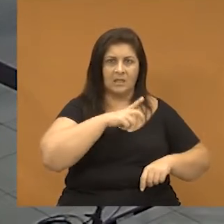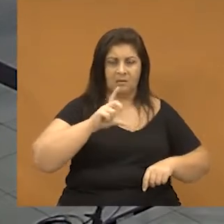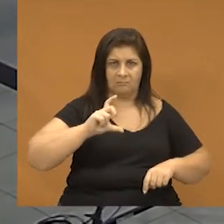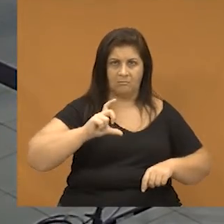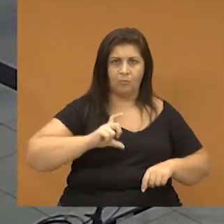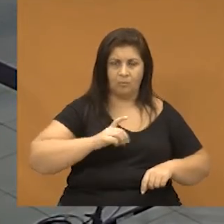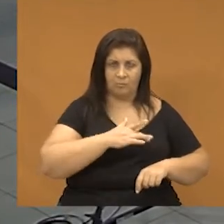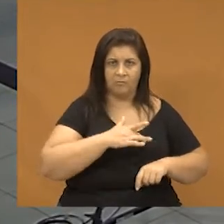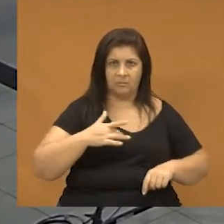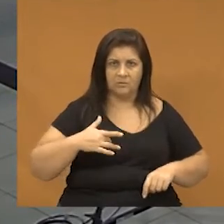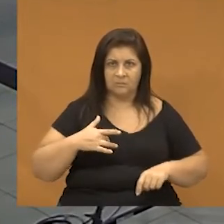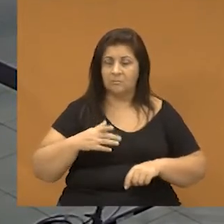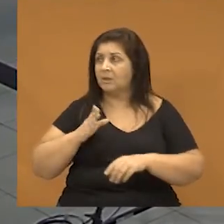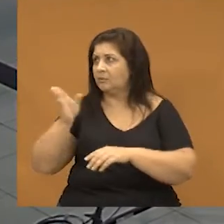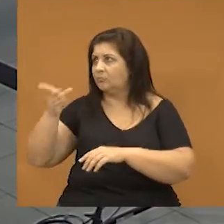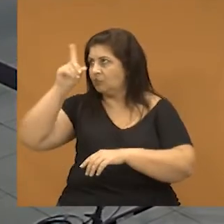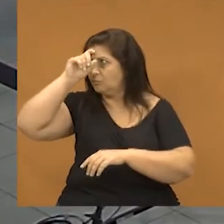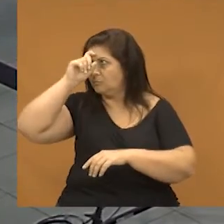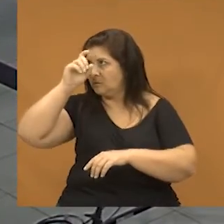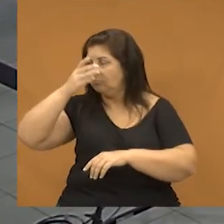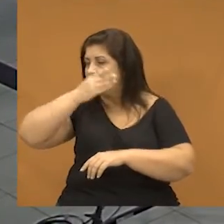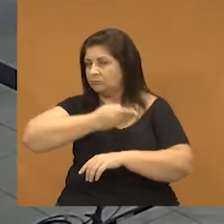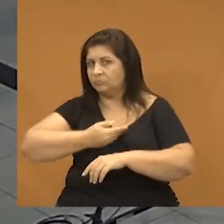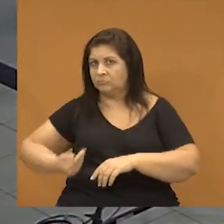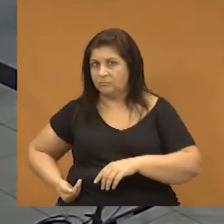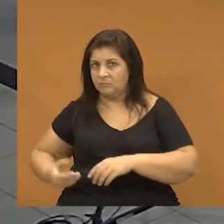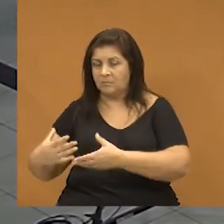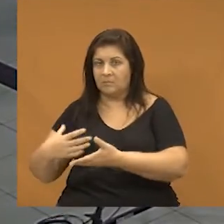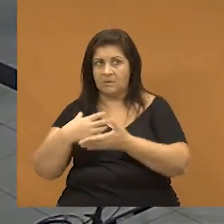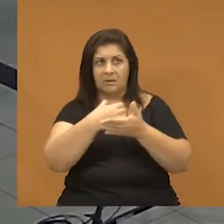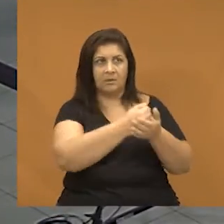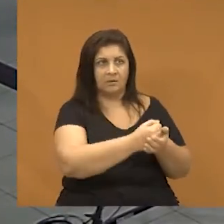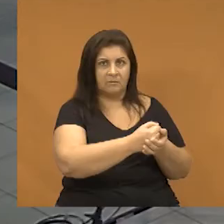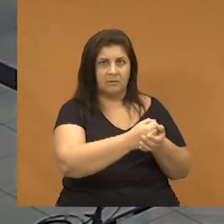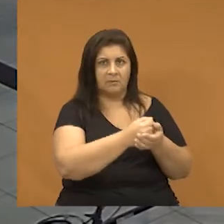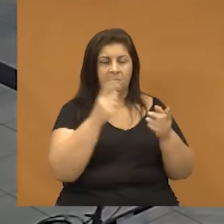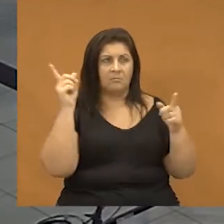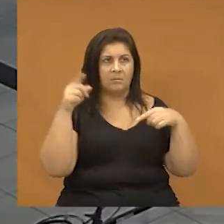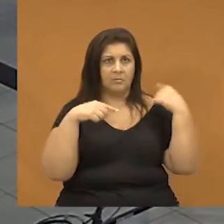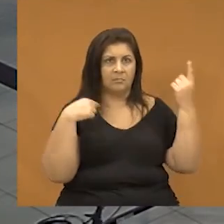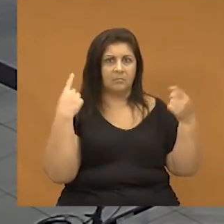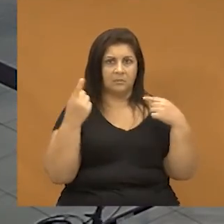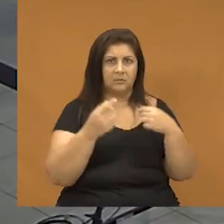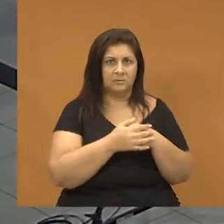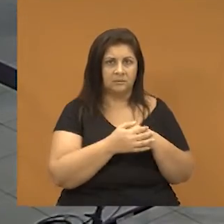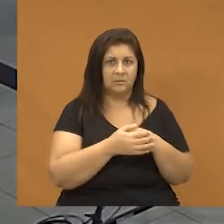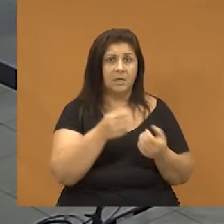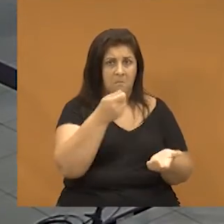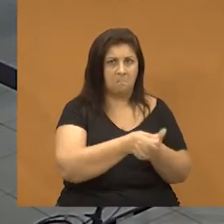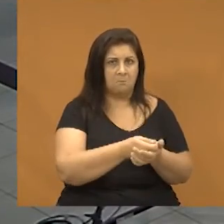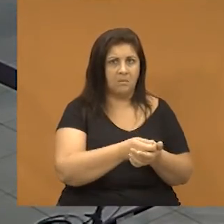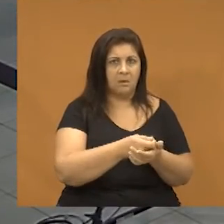pelo SUS na Santa Casa, quer ir para o convênio, essa ambulância que é feita para o outro hospital, esse translado, é pago pelo